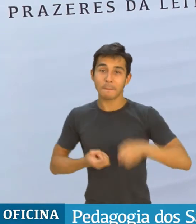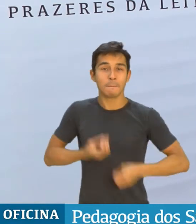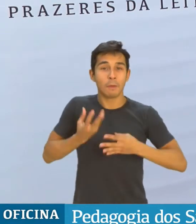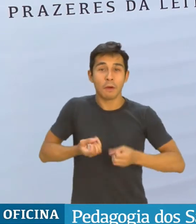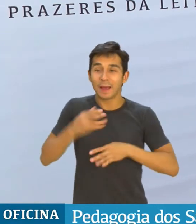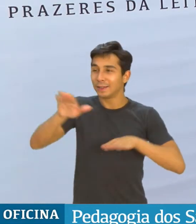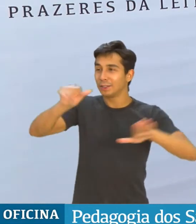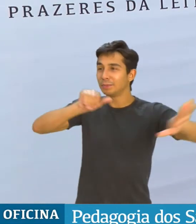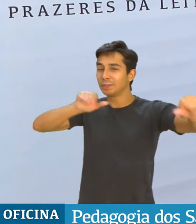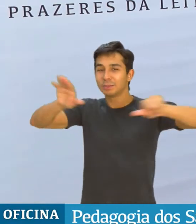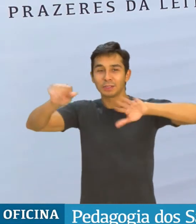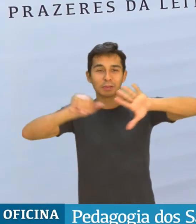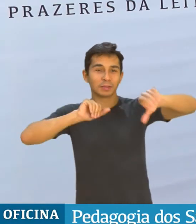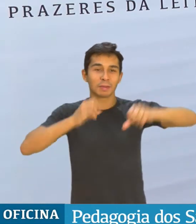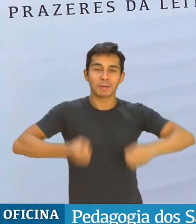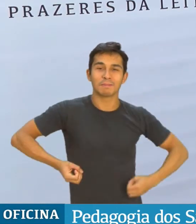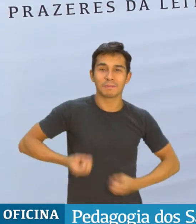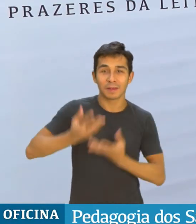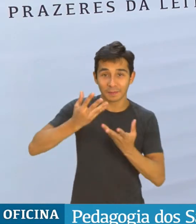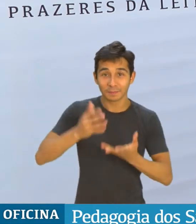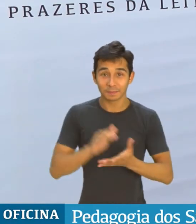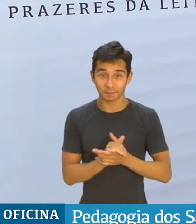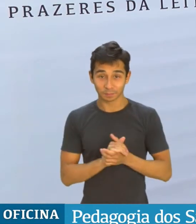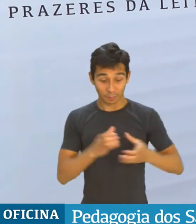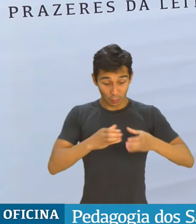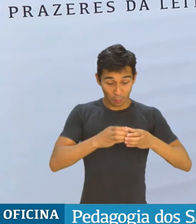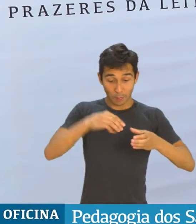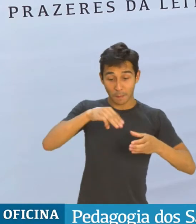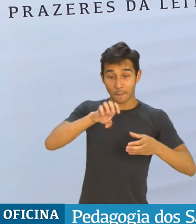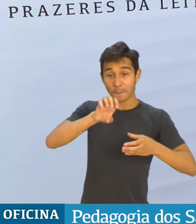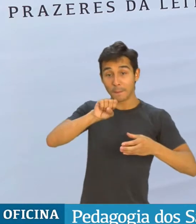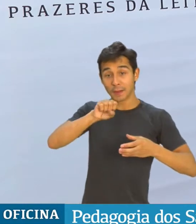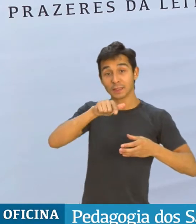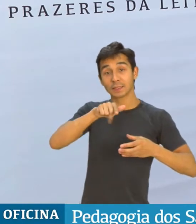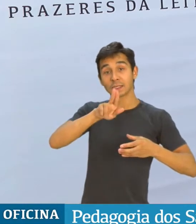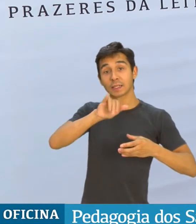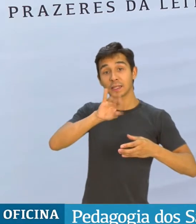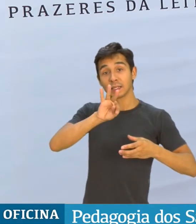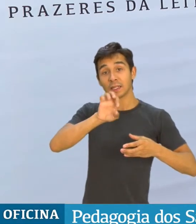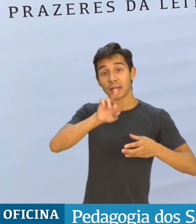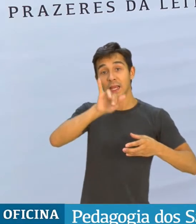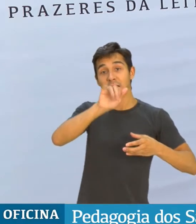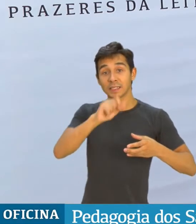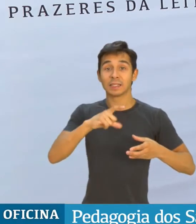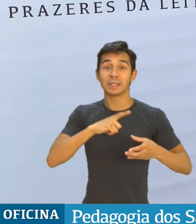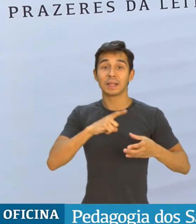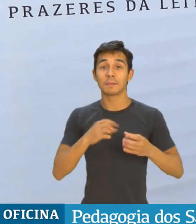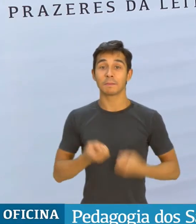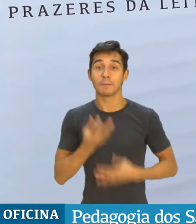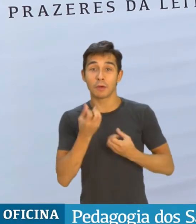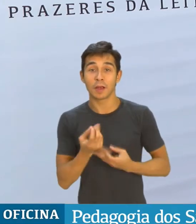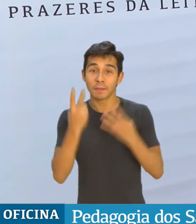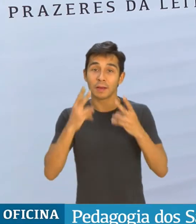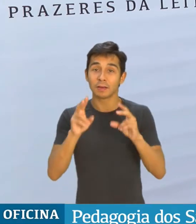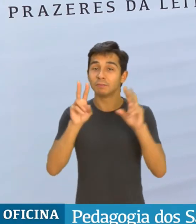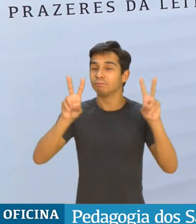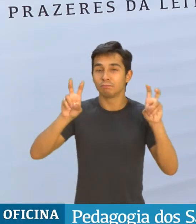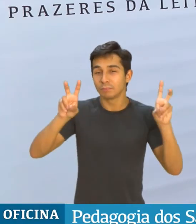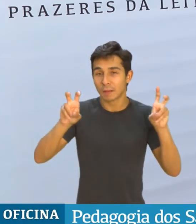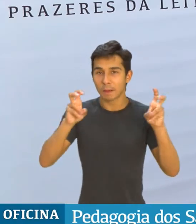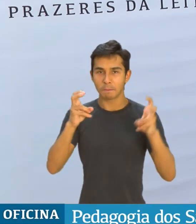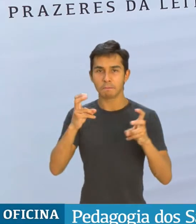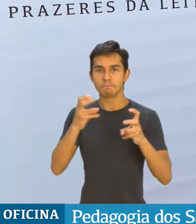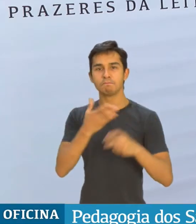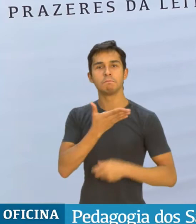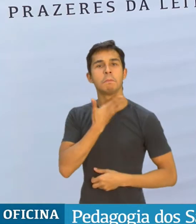sarau. Nos Mesquiteiras a gente tem uma intervenção coletiva, que é um poema que chama Papo Reto, né? Então a